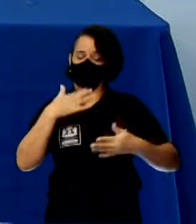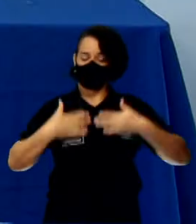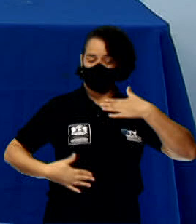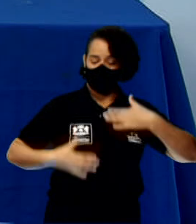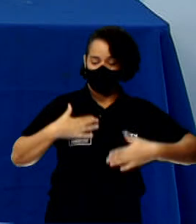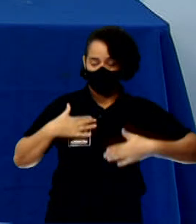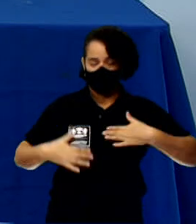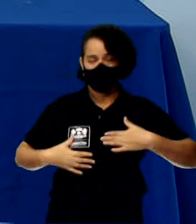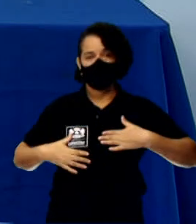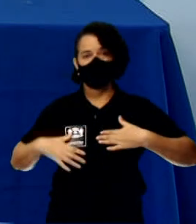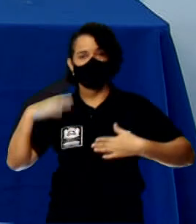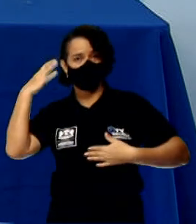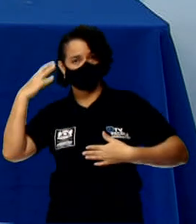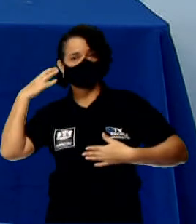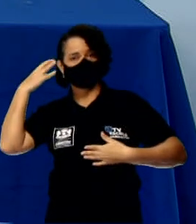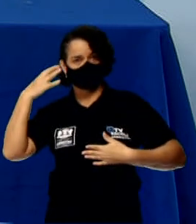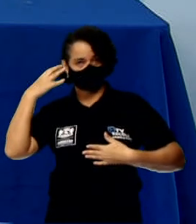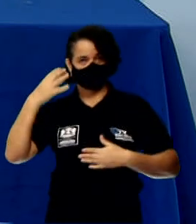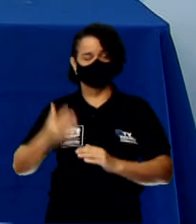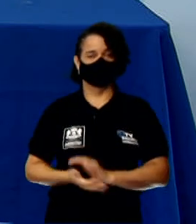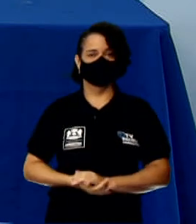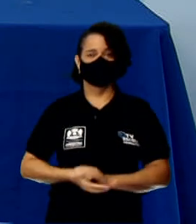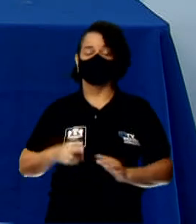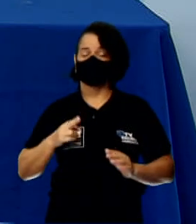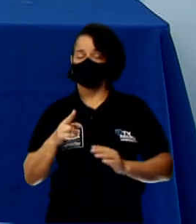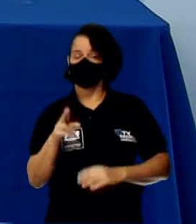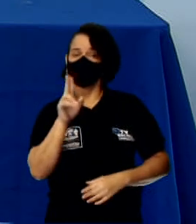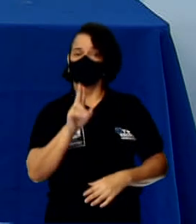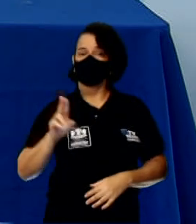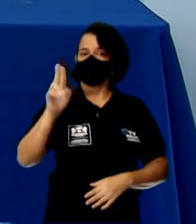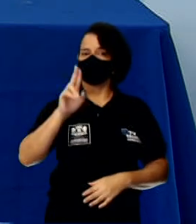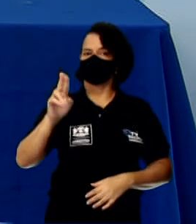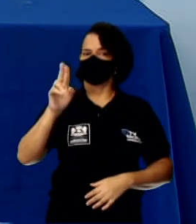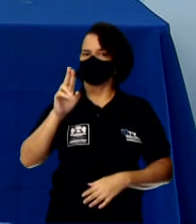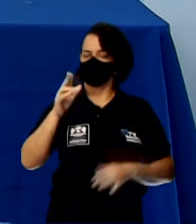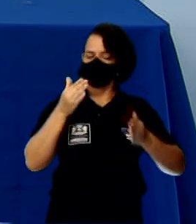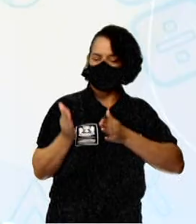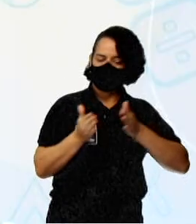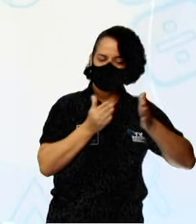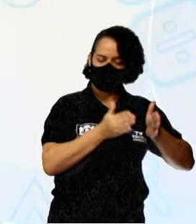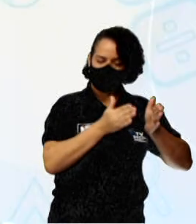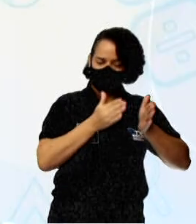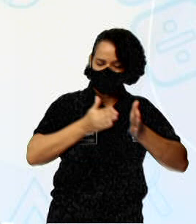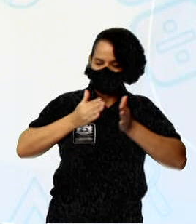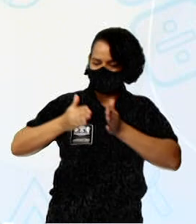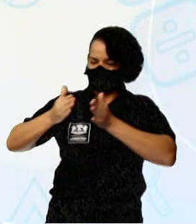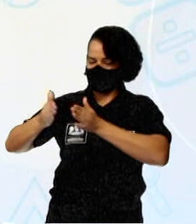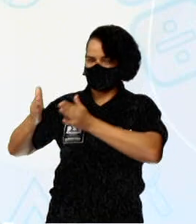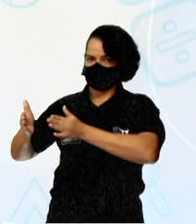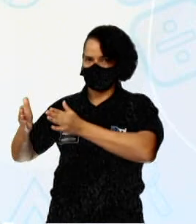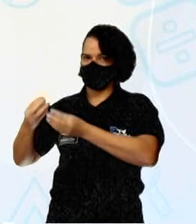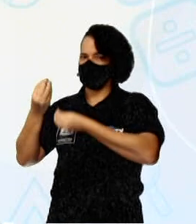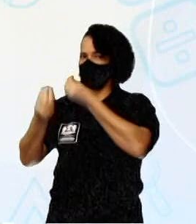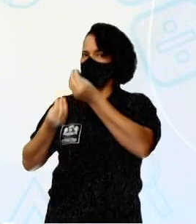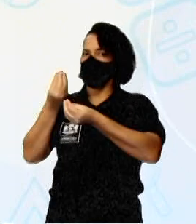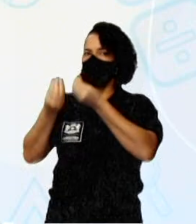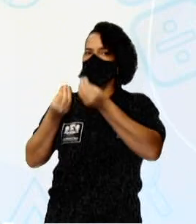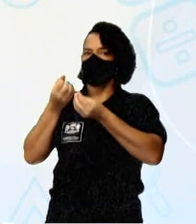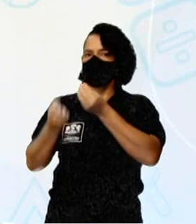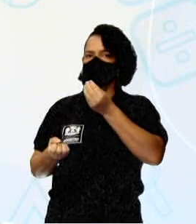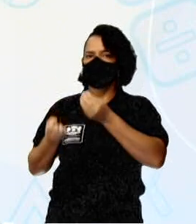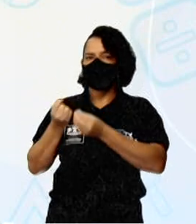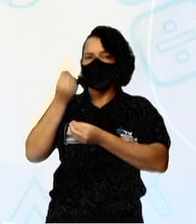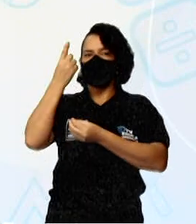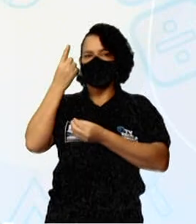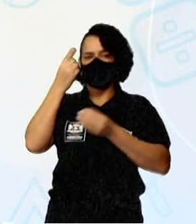sonoros, sempre utilizando a sílaba como uma ideia